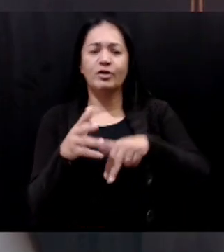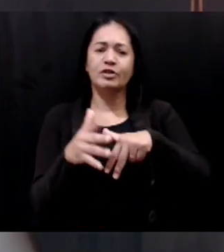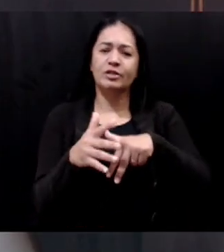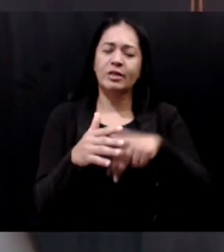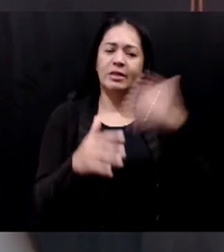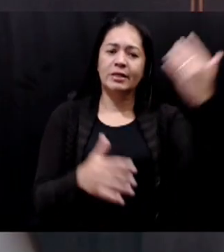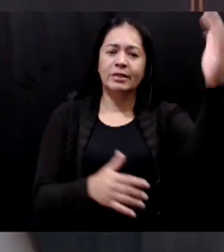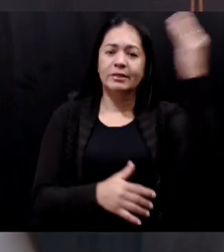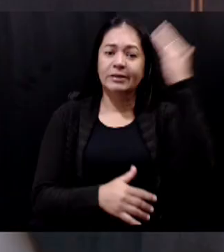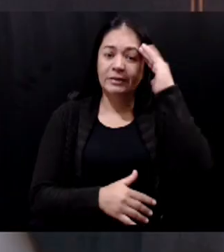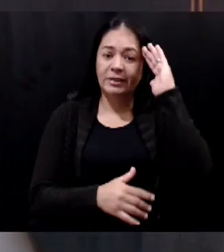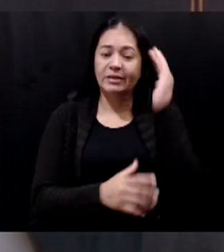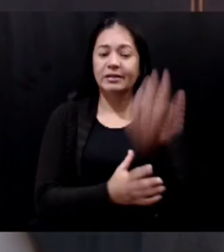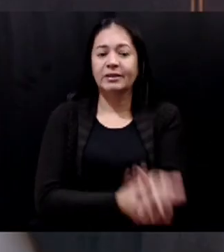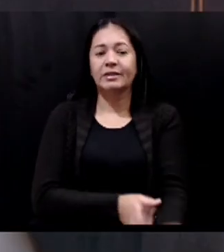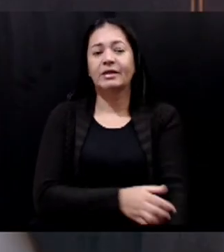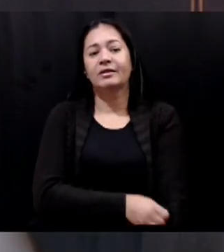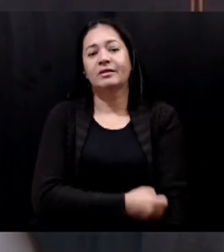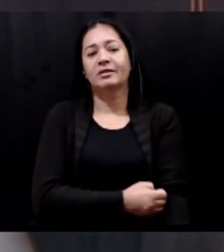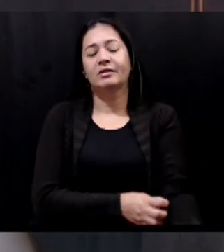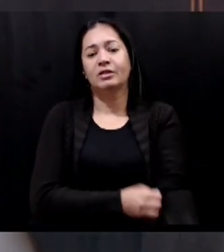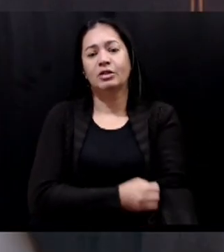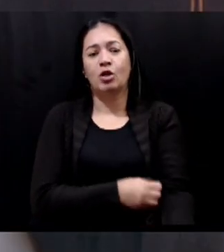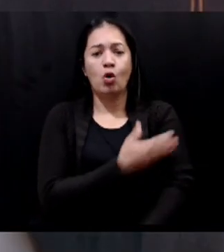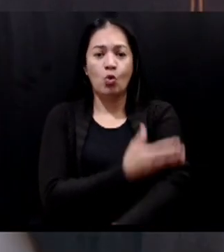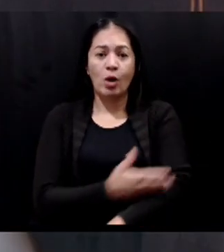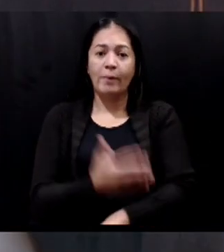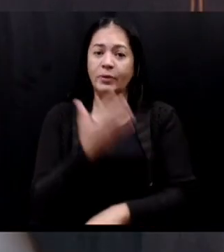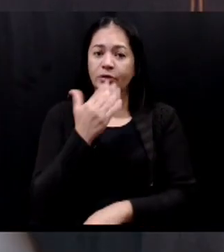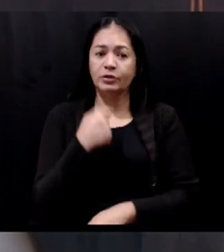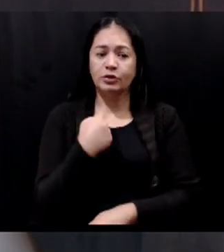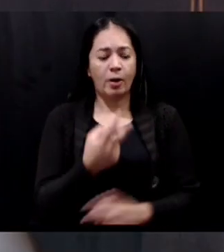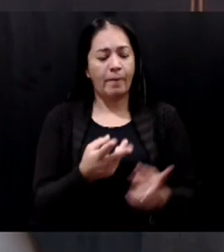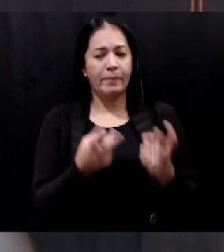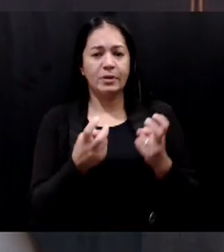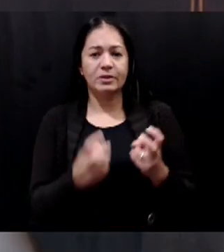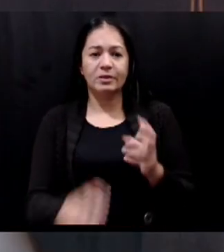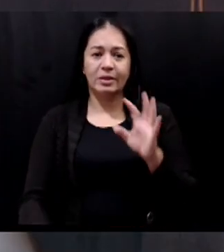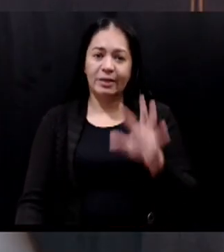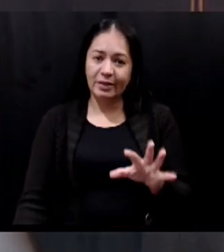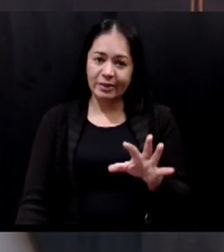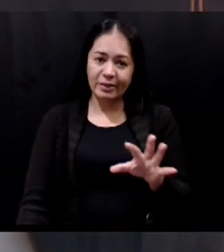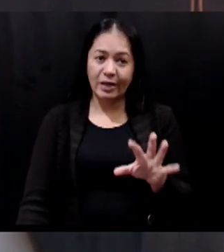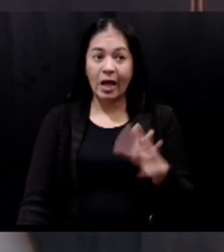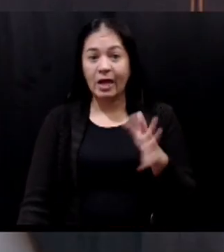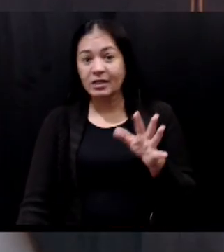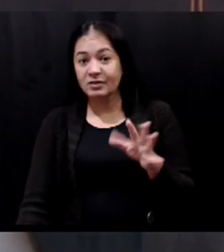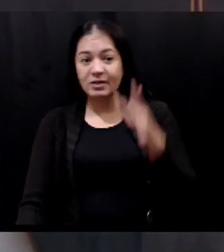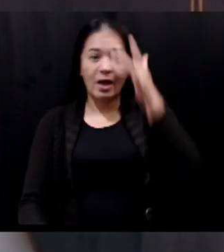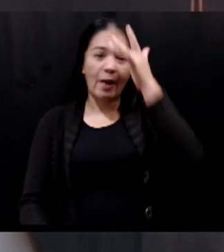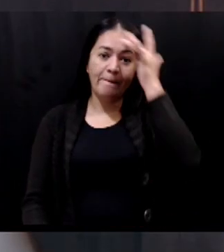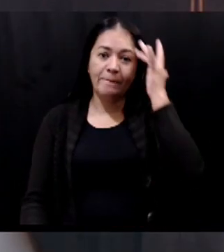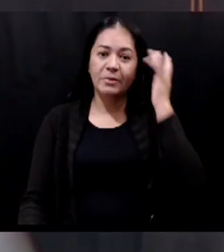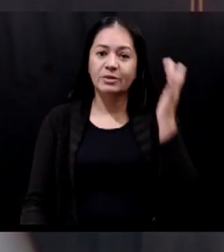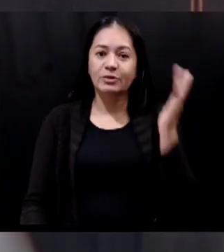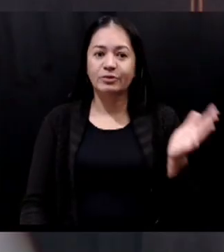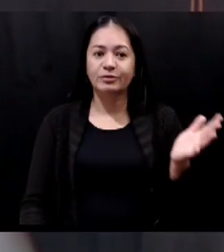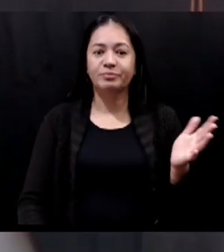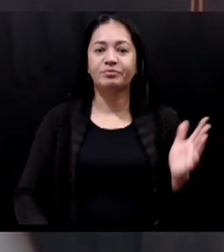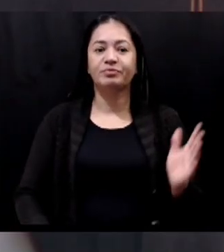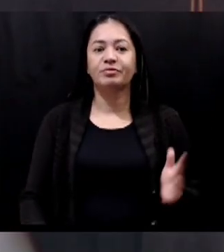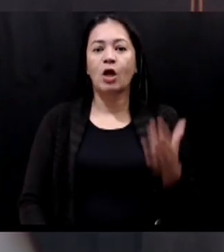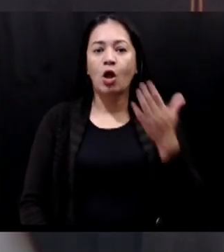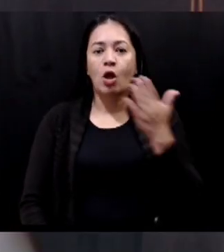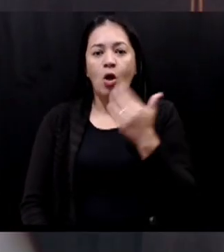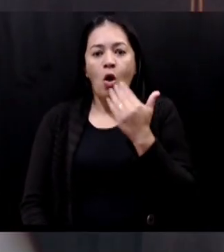hábitos alimentares, a alimentação, a gente enxerga que muitas vezes a pessoa consome muito mais